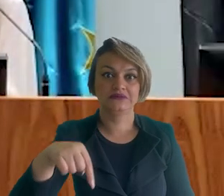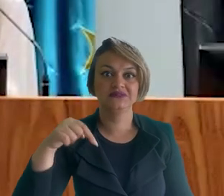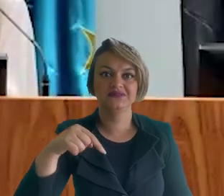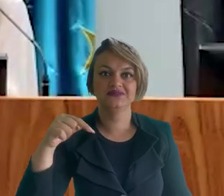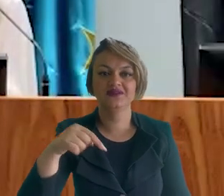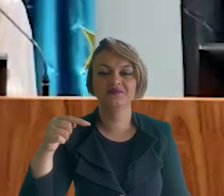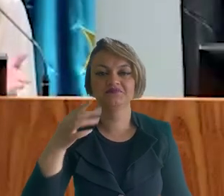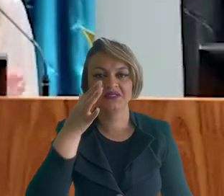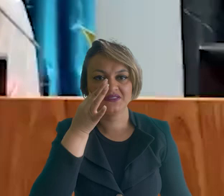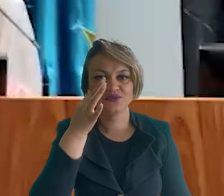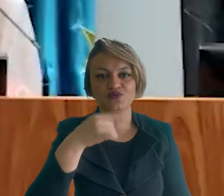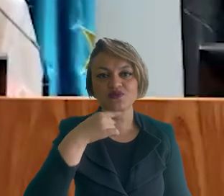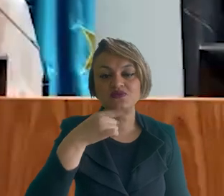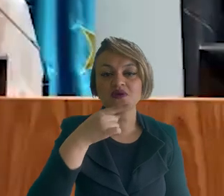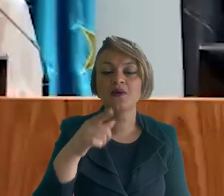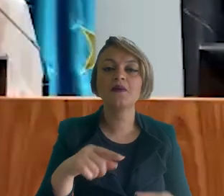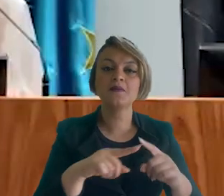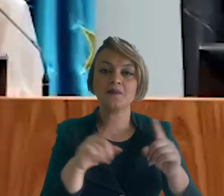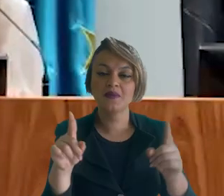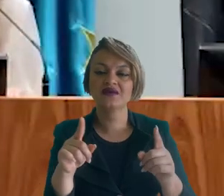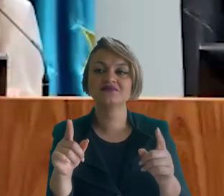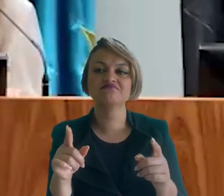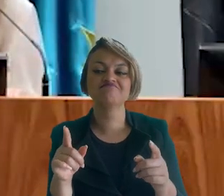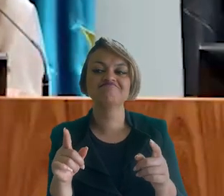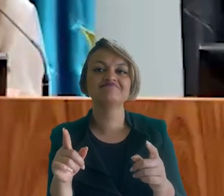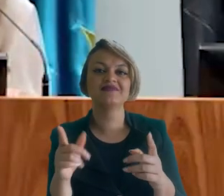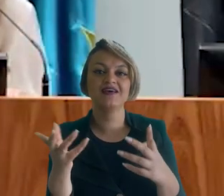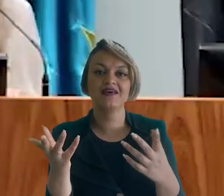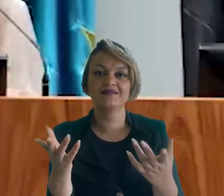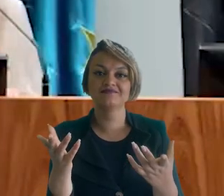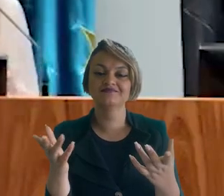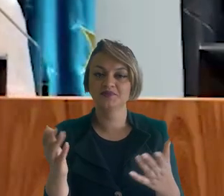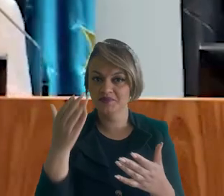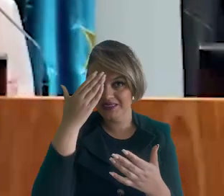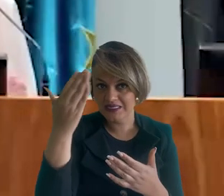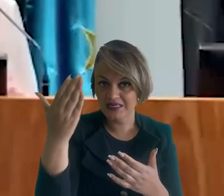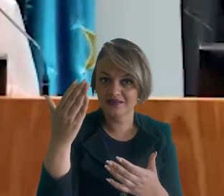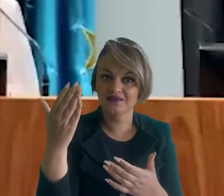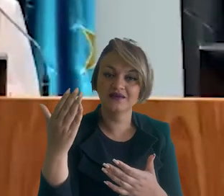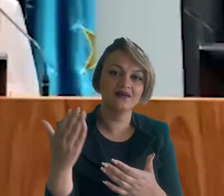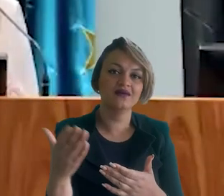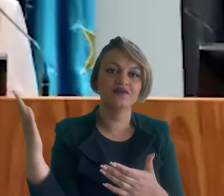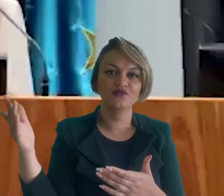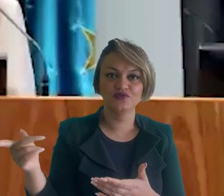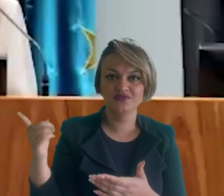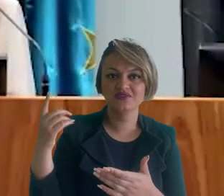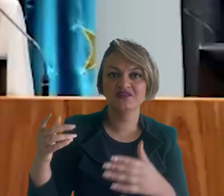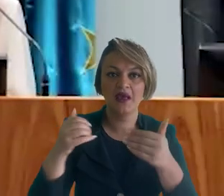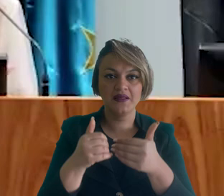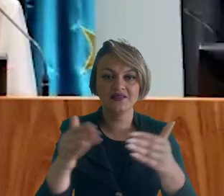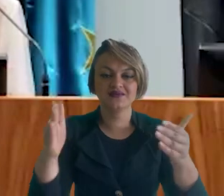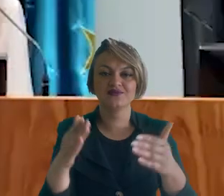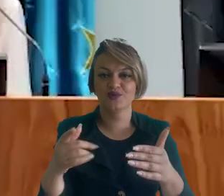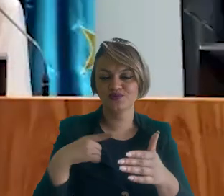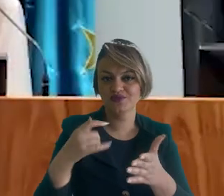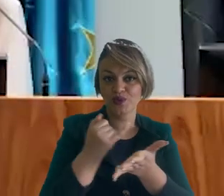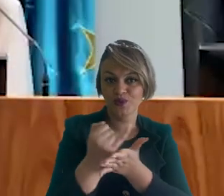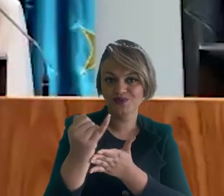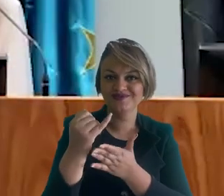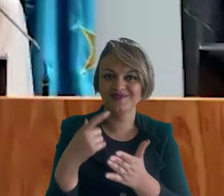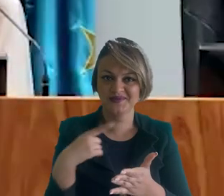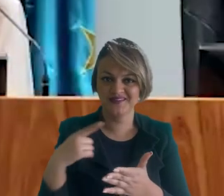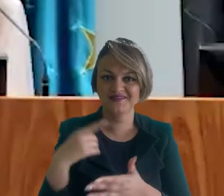presente mas não poderia deixar de agradecer a sua abertura e a